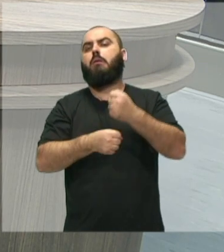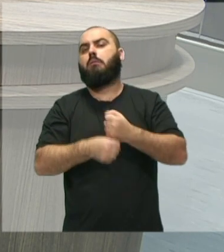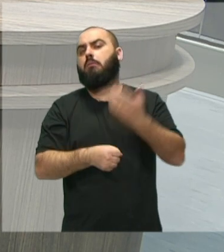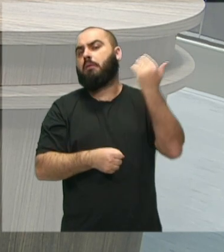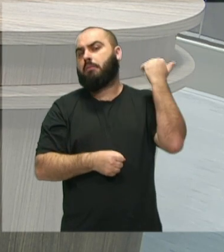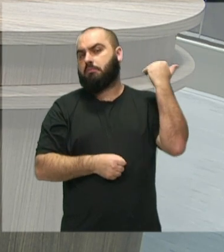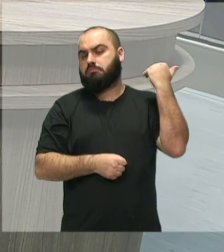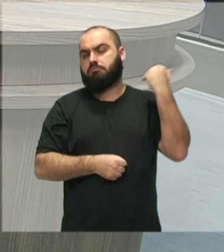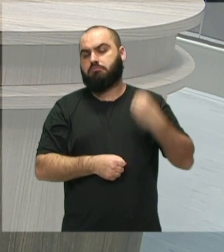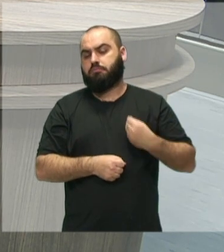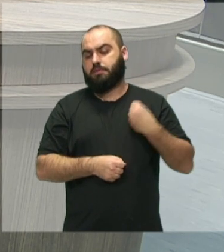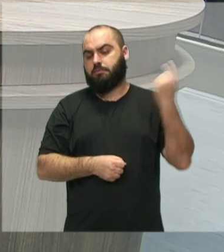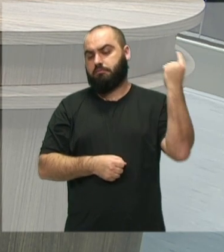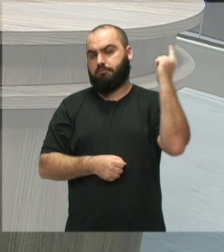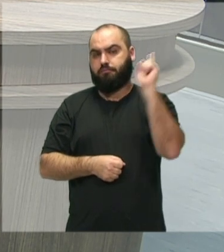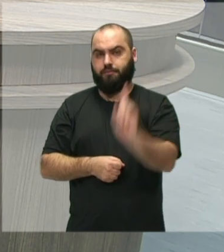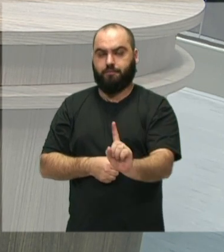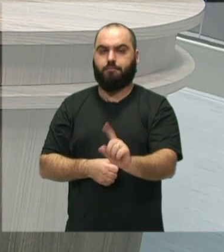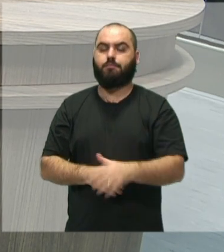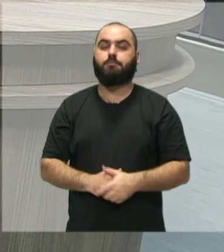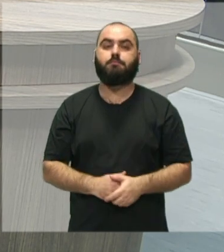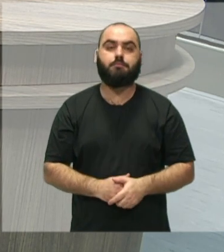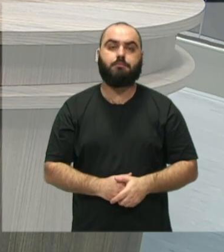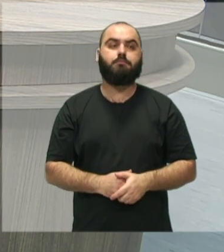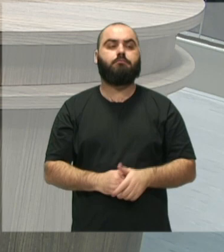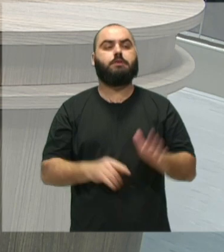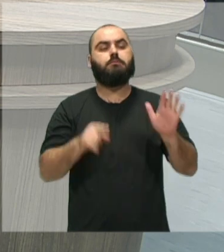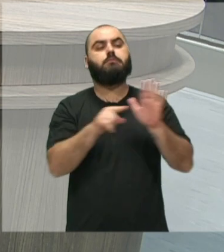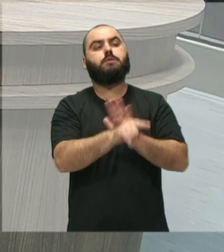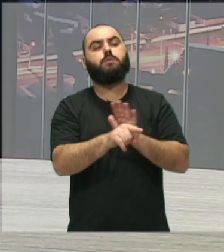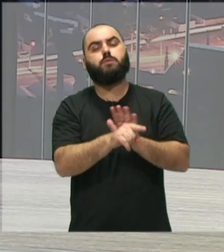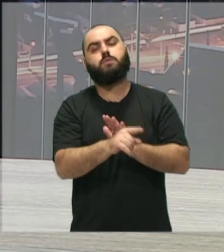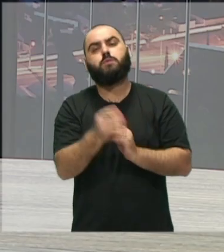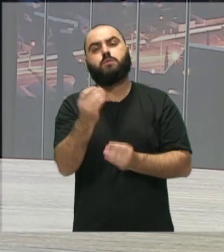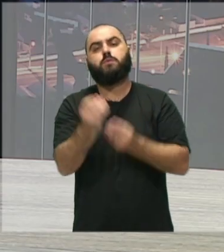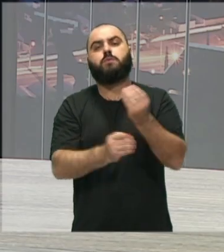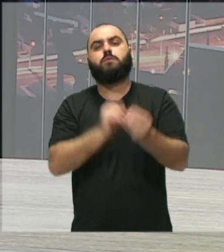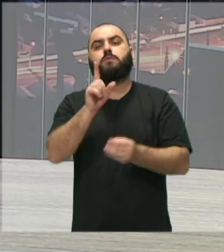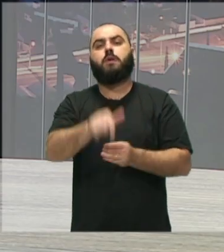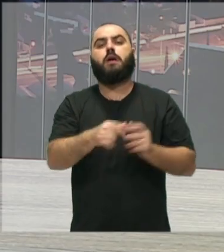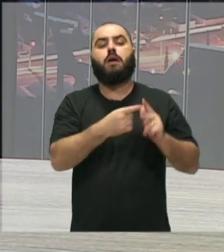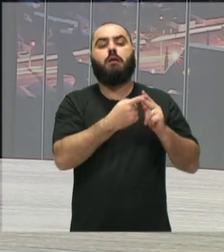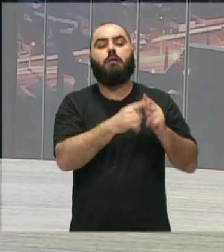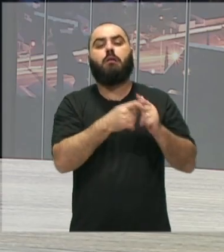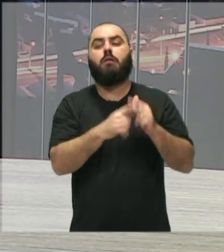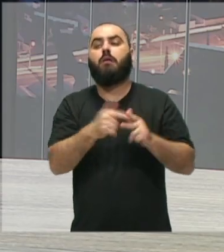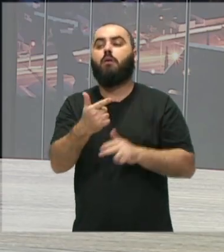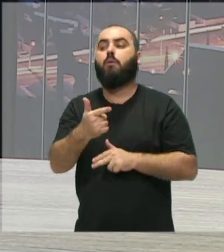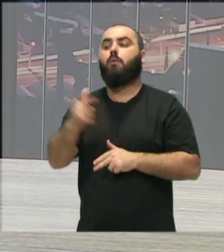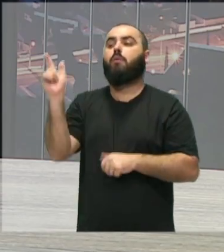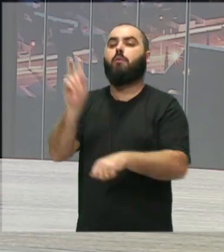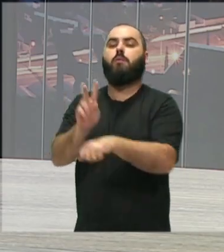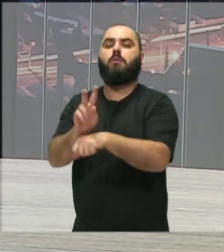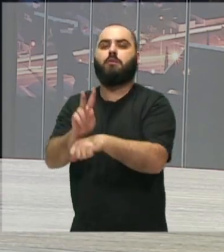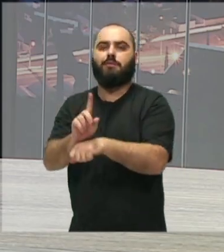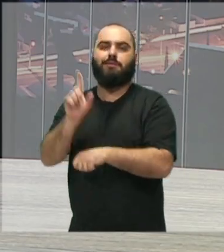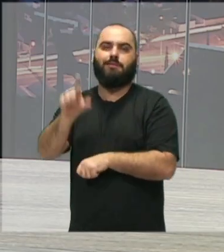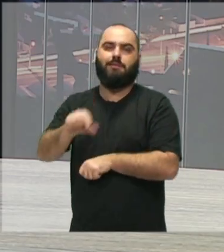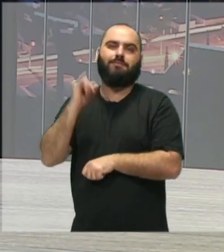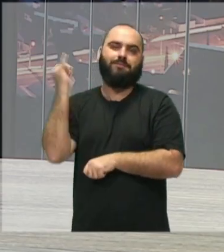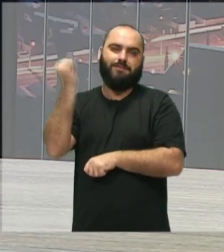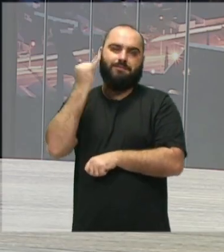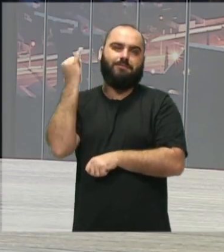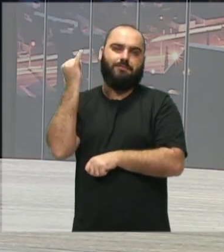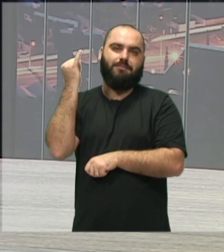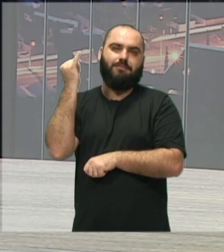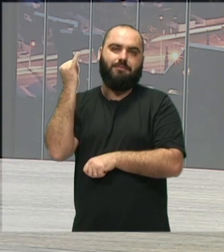aqui. Como é que se dá também a manutenção desse outro acervo, desse acervo tão importante que é o